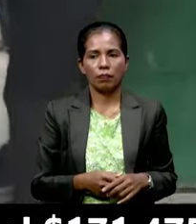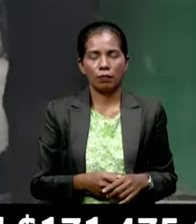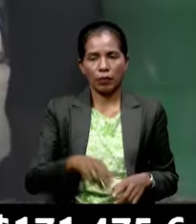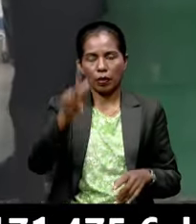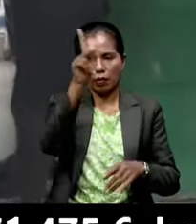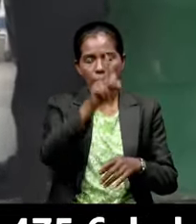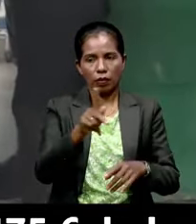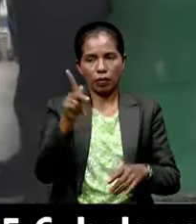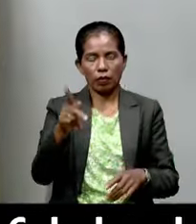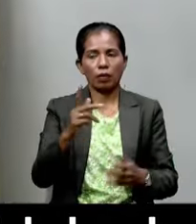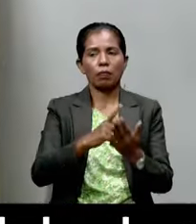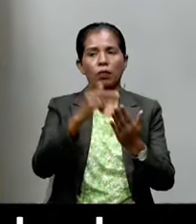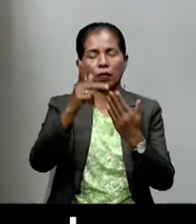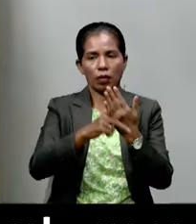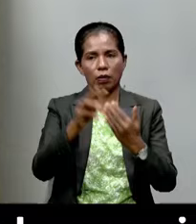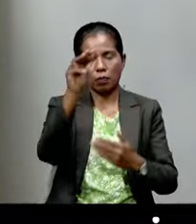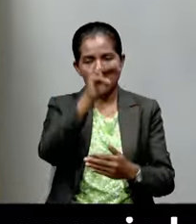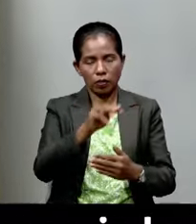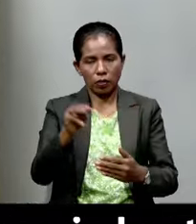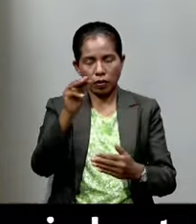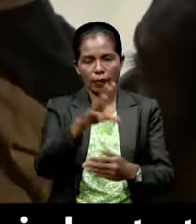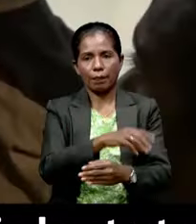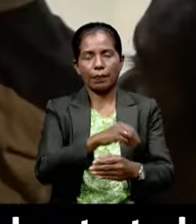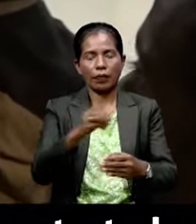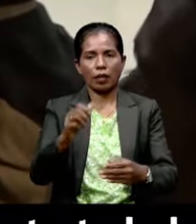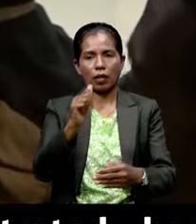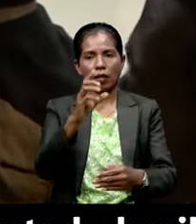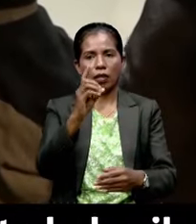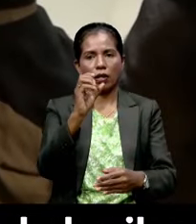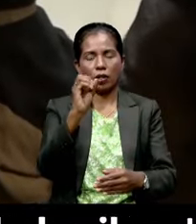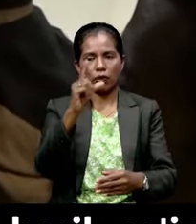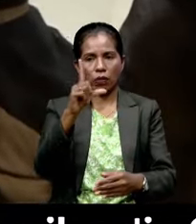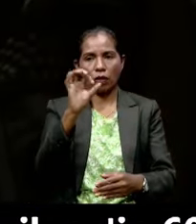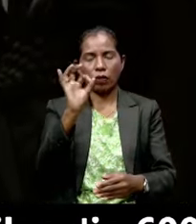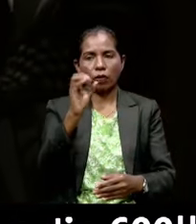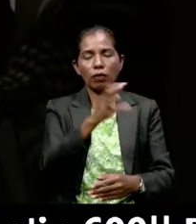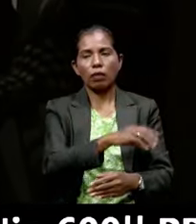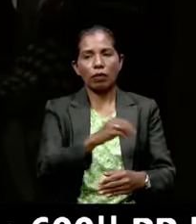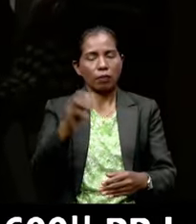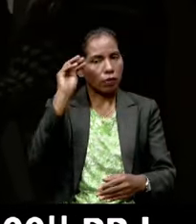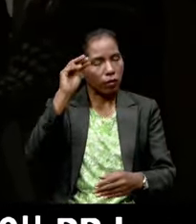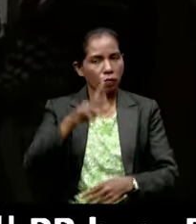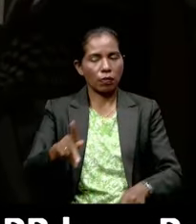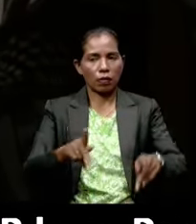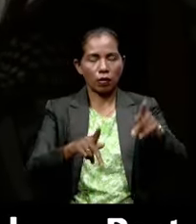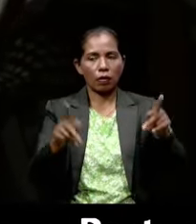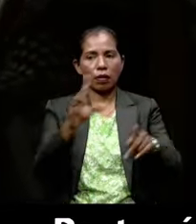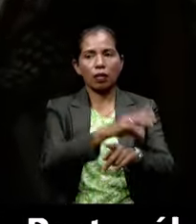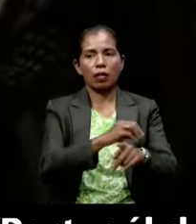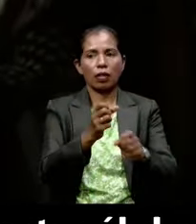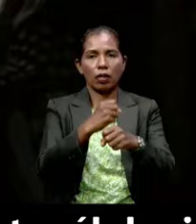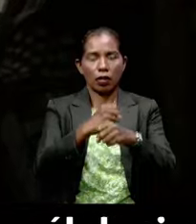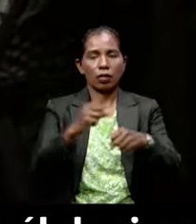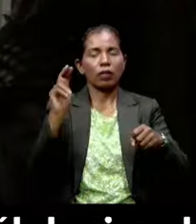Pesquisador legal e a programa monitorização do sistema judicial, Adolfo Soares considera, Ministério Público anessa na embacaso penal, ala ona